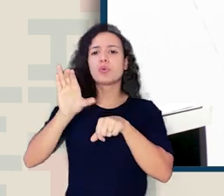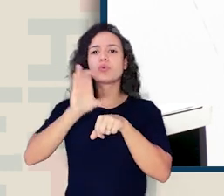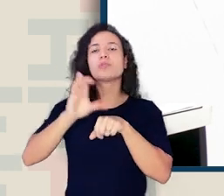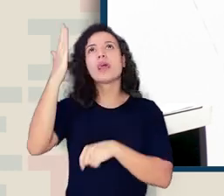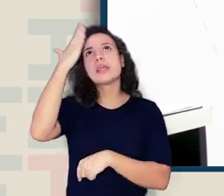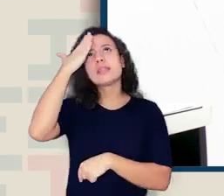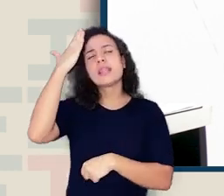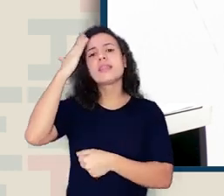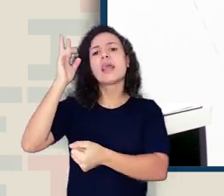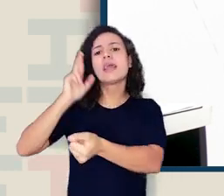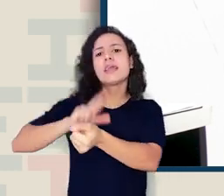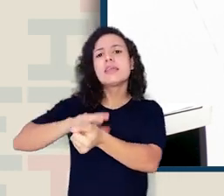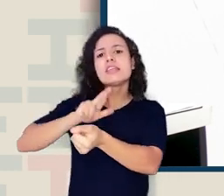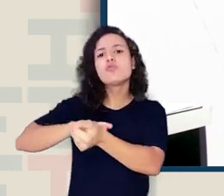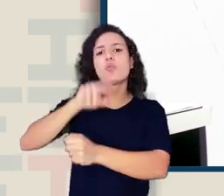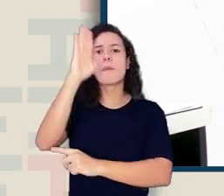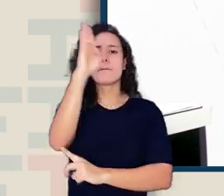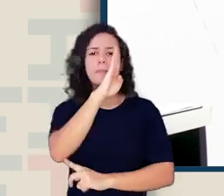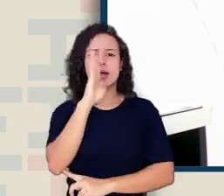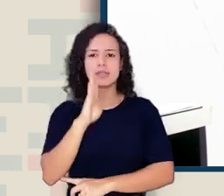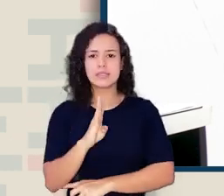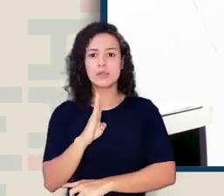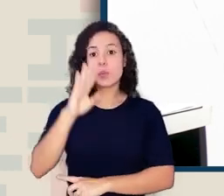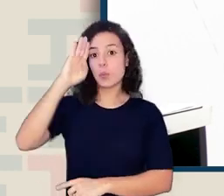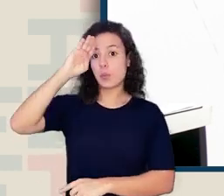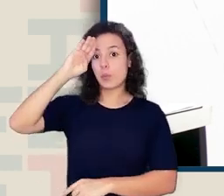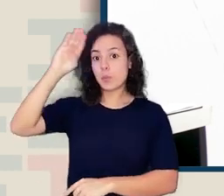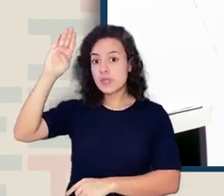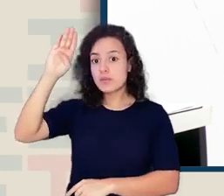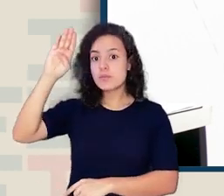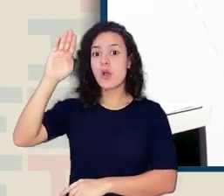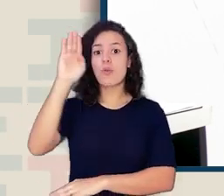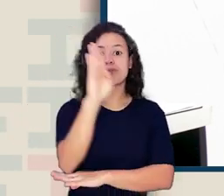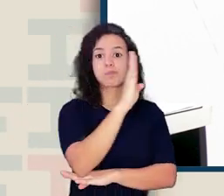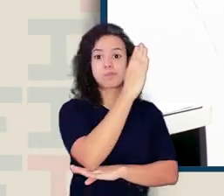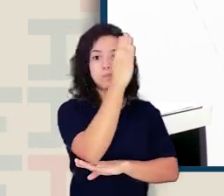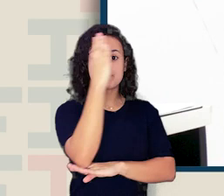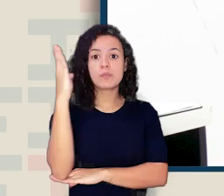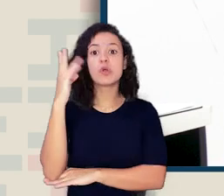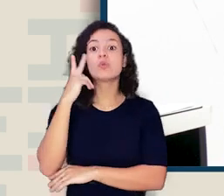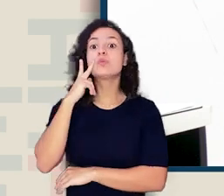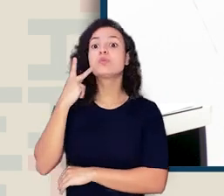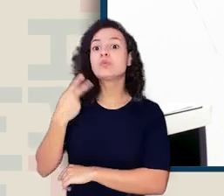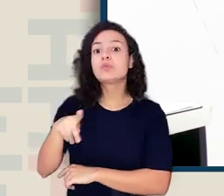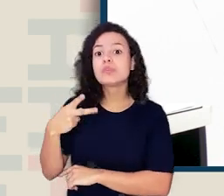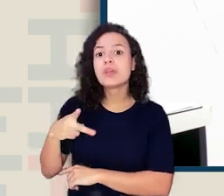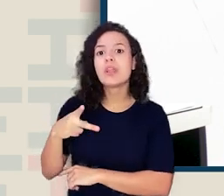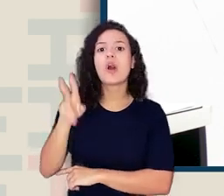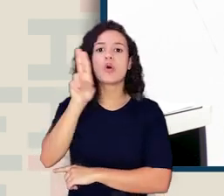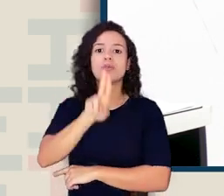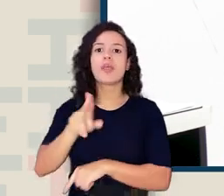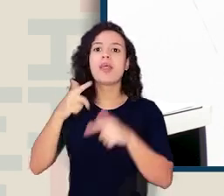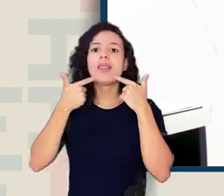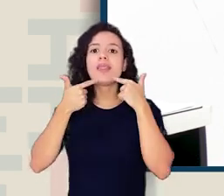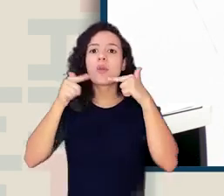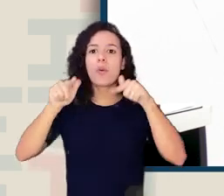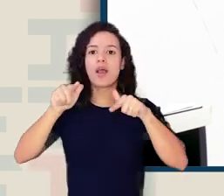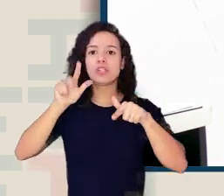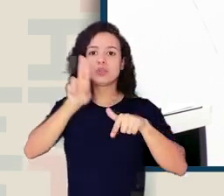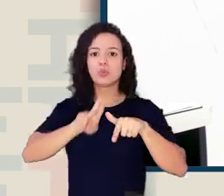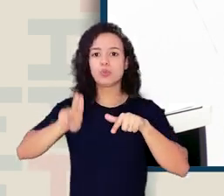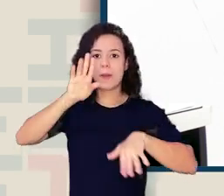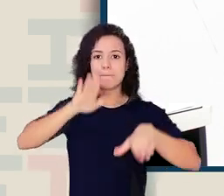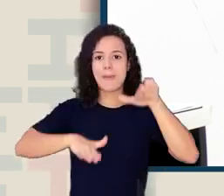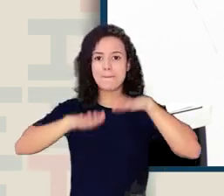de entender a rítmica brasileira, em especial o nosso maracatu cearense, através da linguagem dos